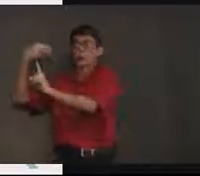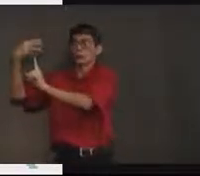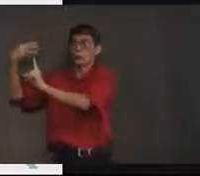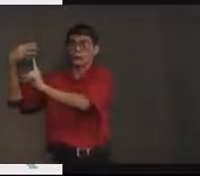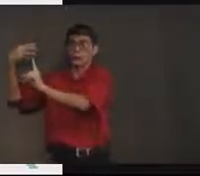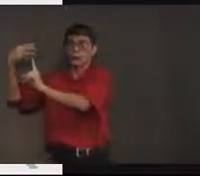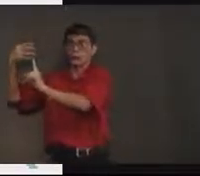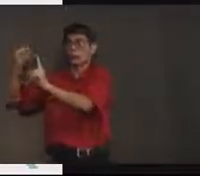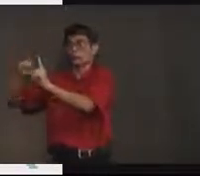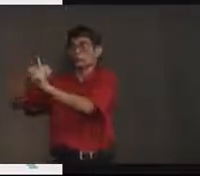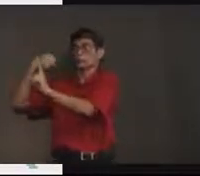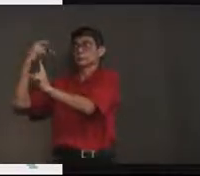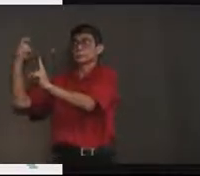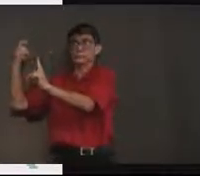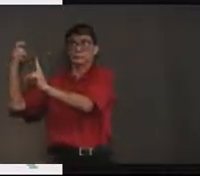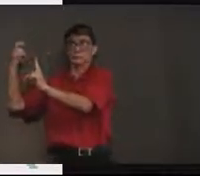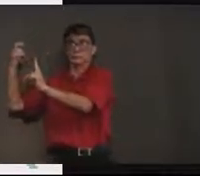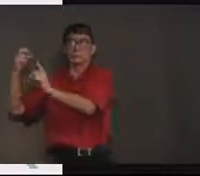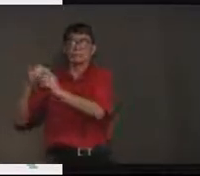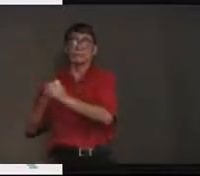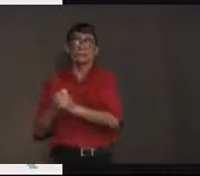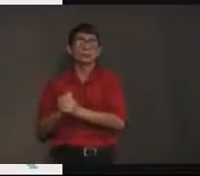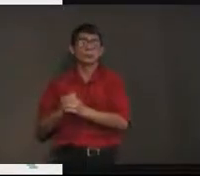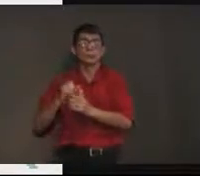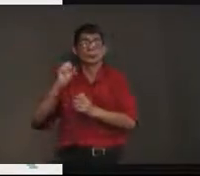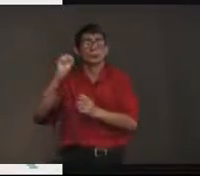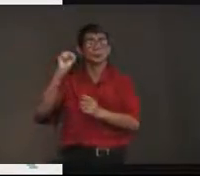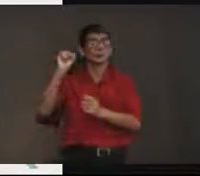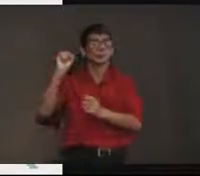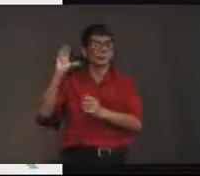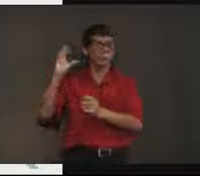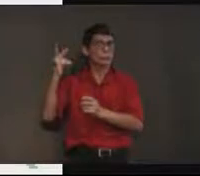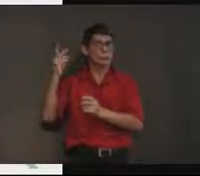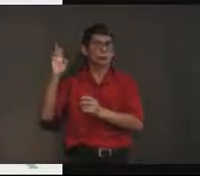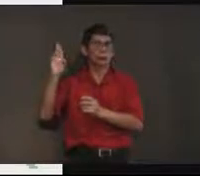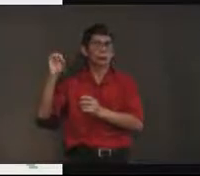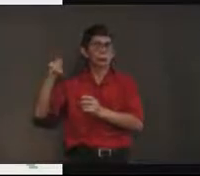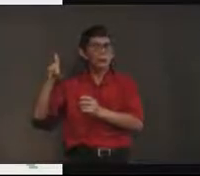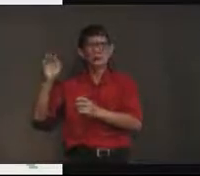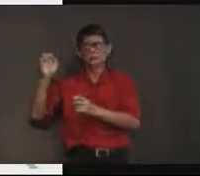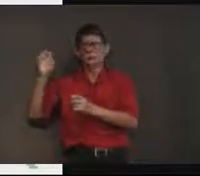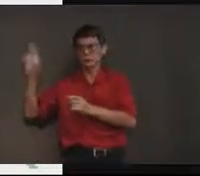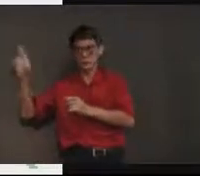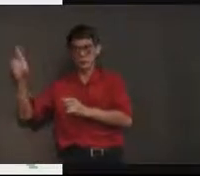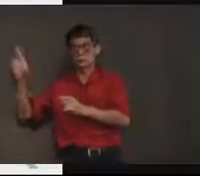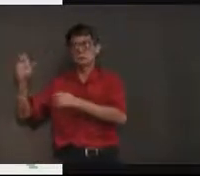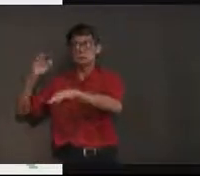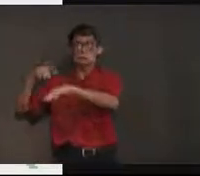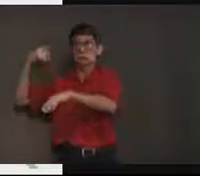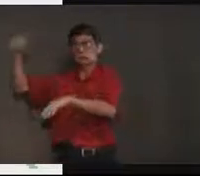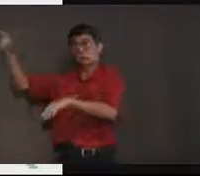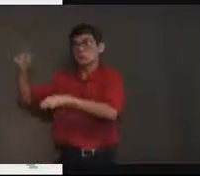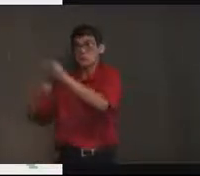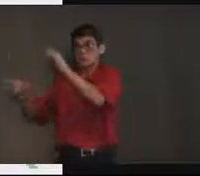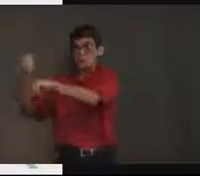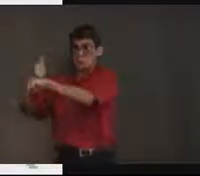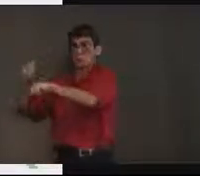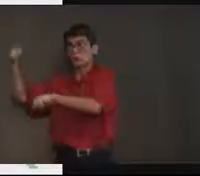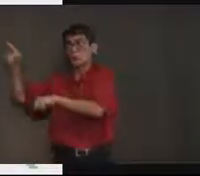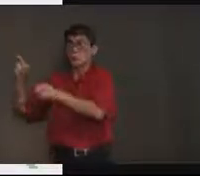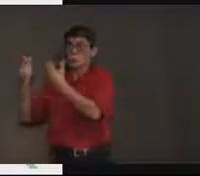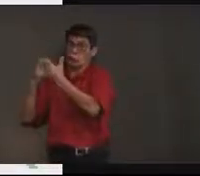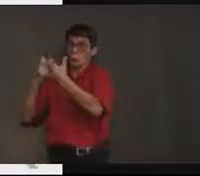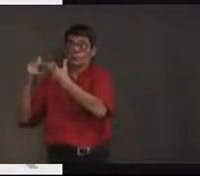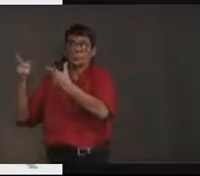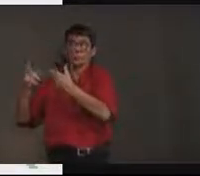usam quinta shoulder McQueen tá então quer dizer Depende do que eles estão recebendo de informação